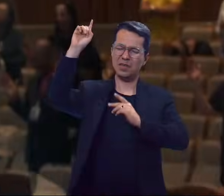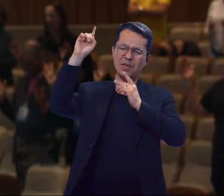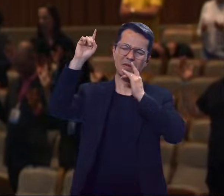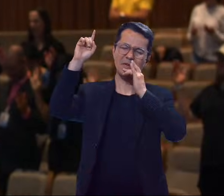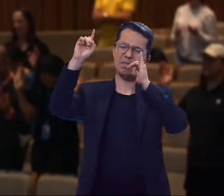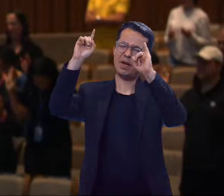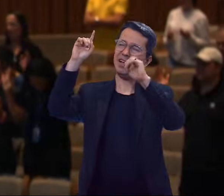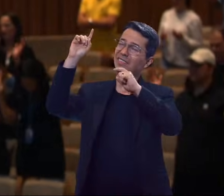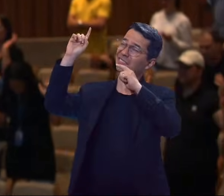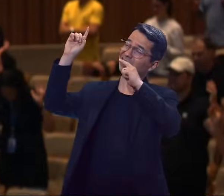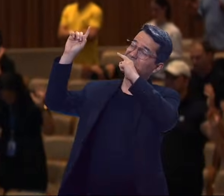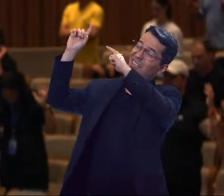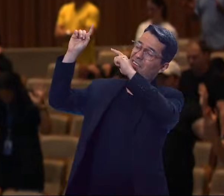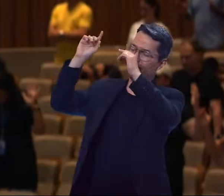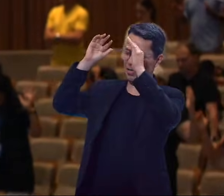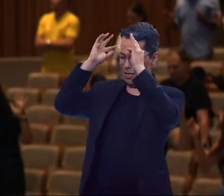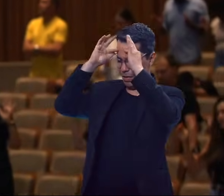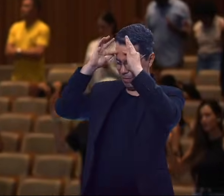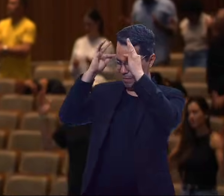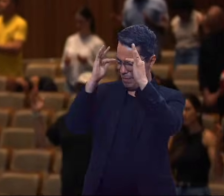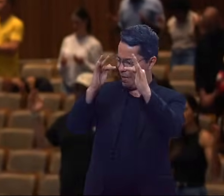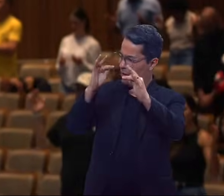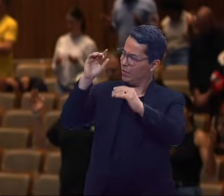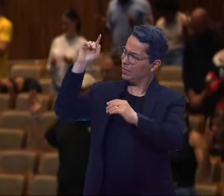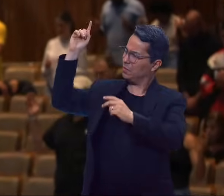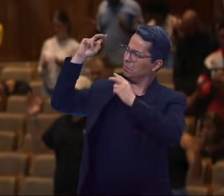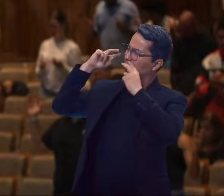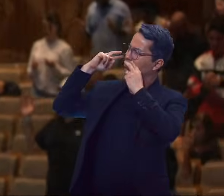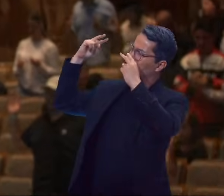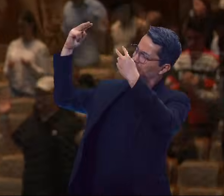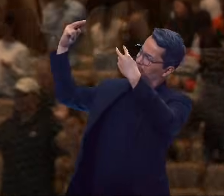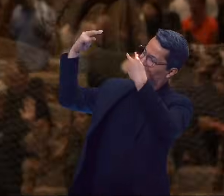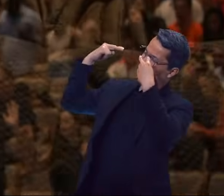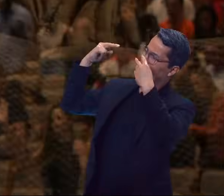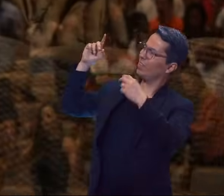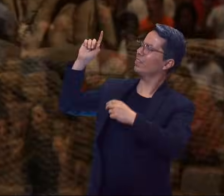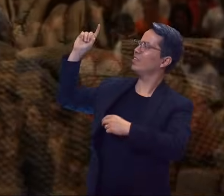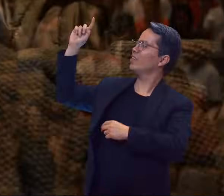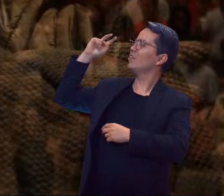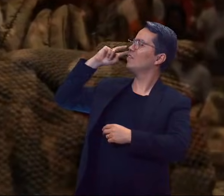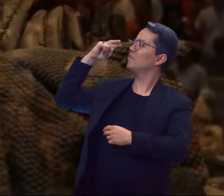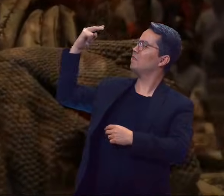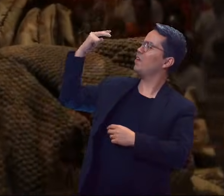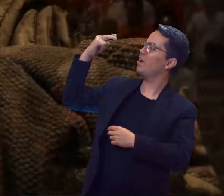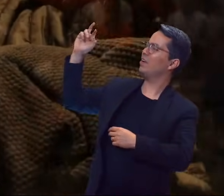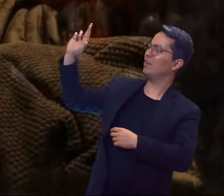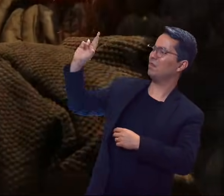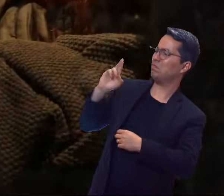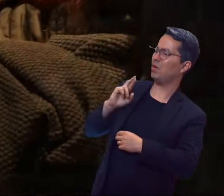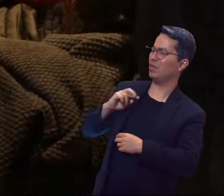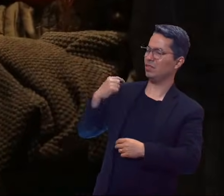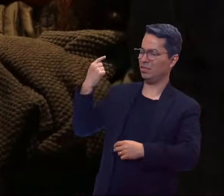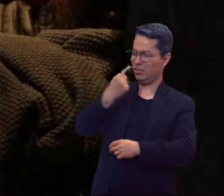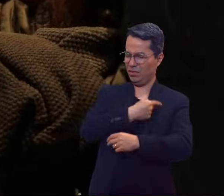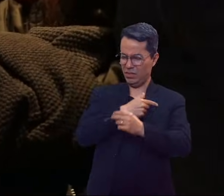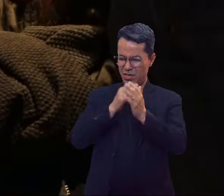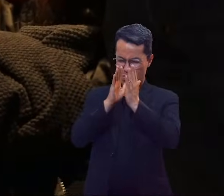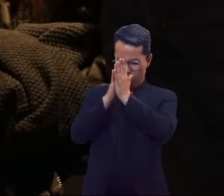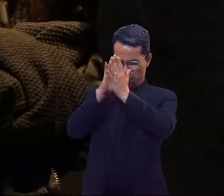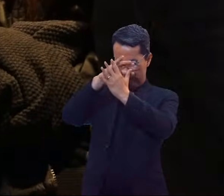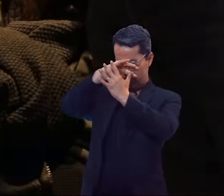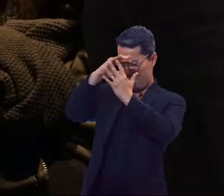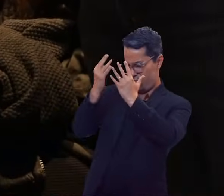Deus fiel, Deus que nos escuta, Deus que ouve e responde às nossas orações. Te